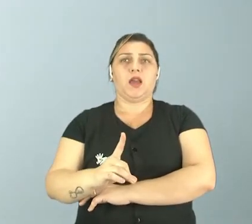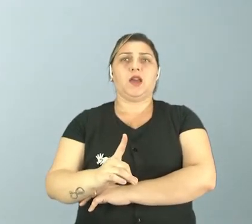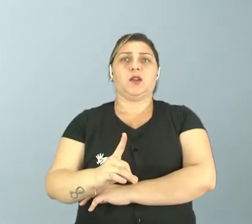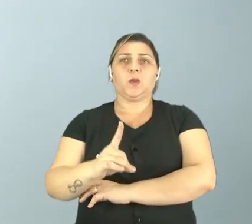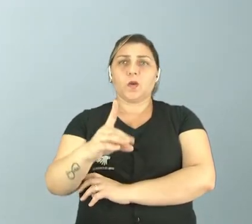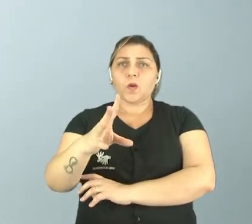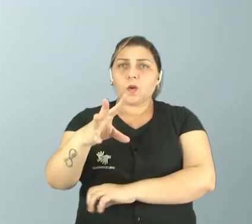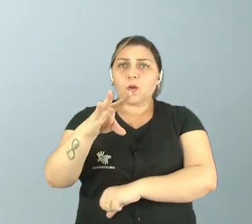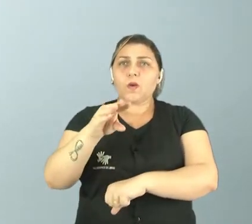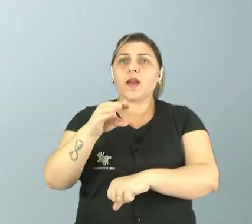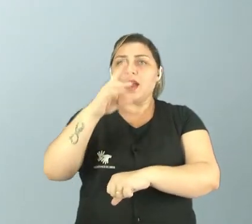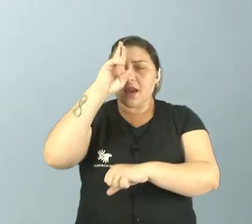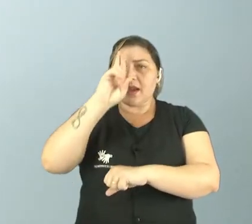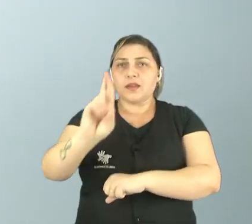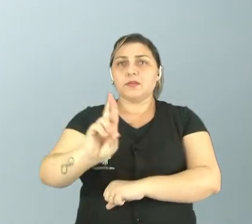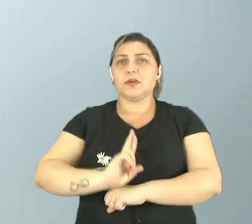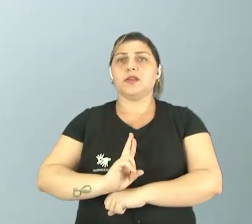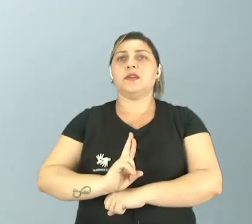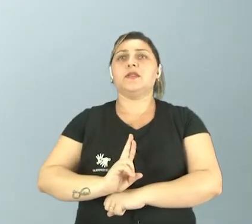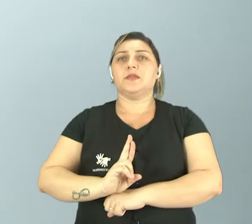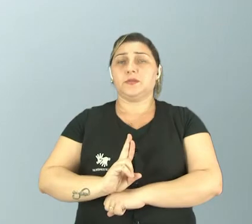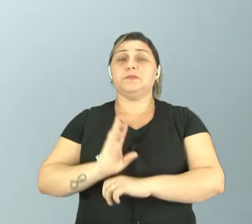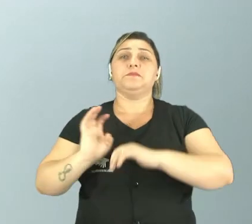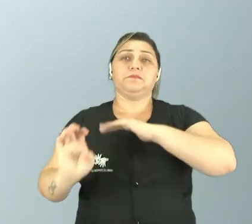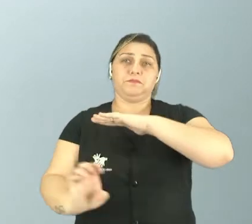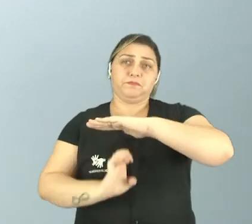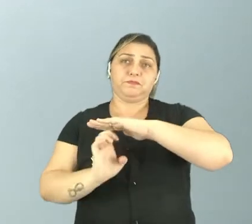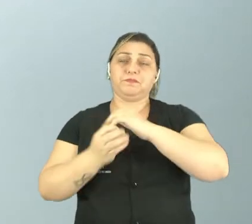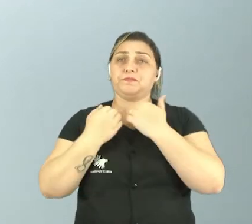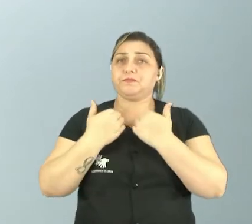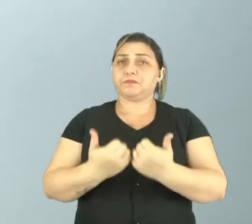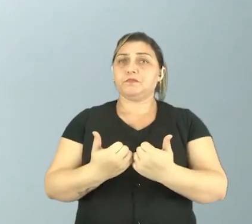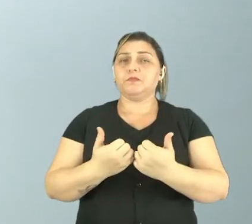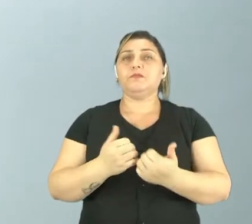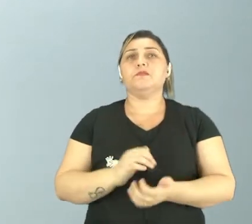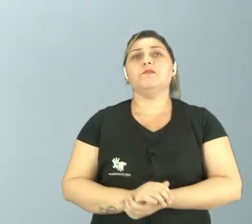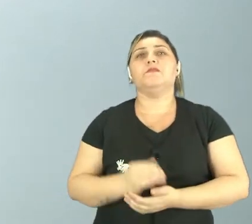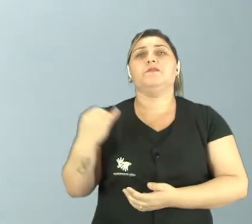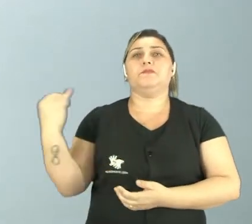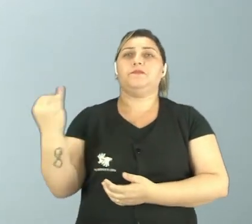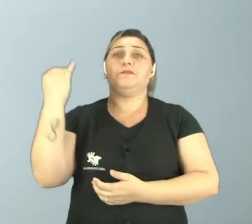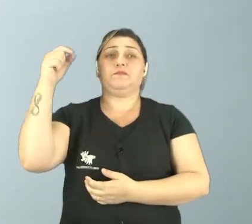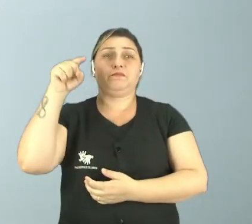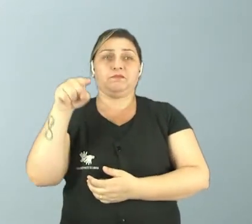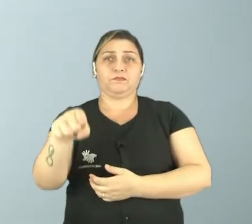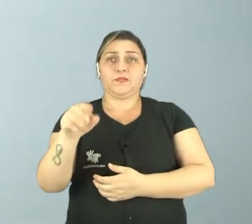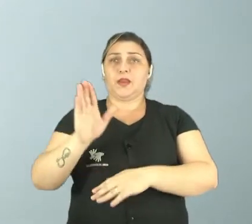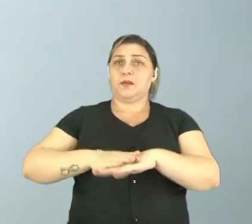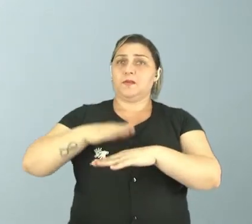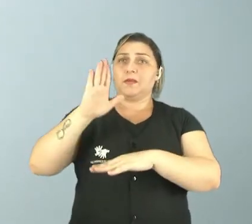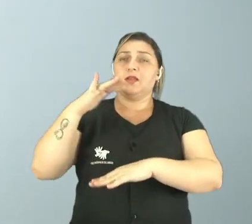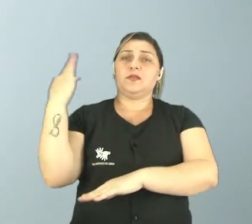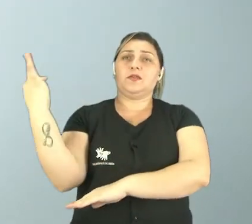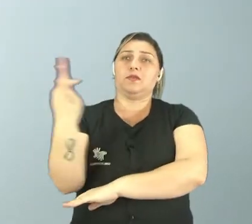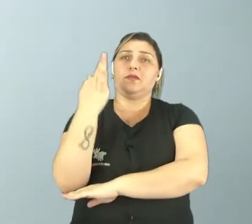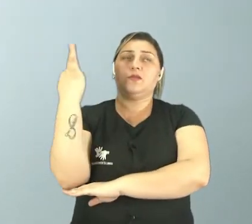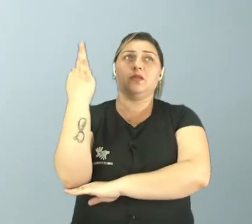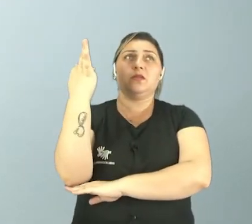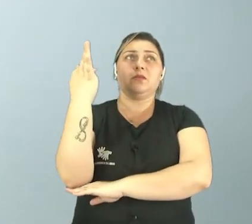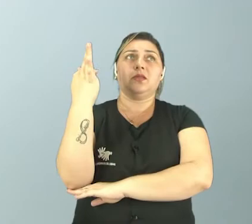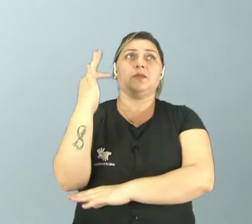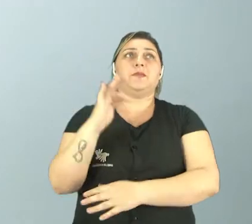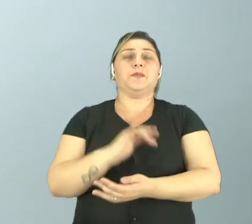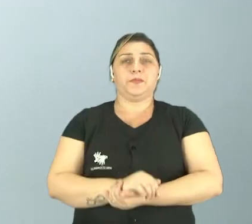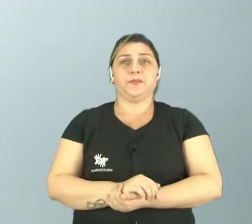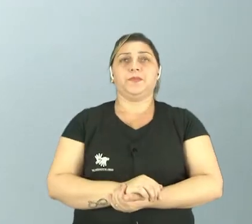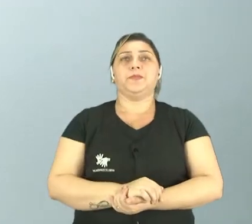de consumidor respeitado, se for no caso uma empresa, tá bom? Então é muito importante que vocês sejam o mais formal